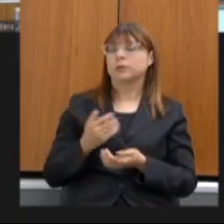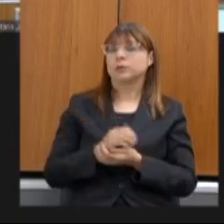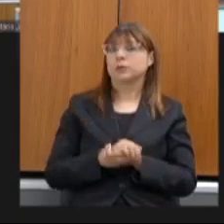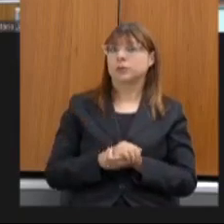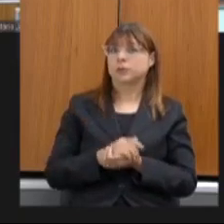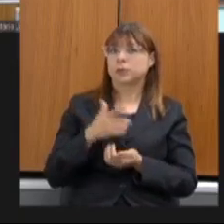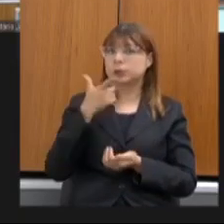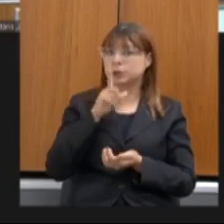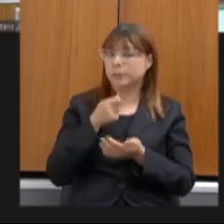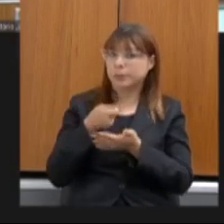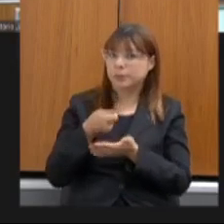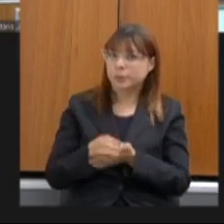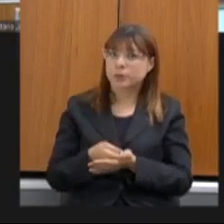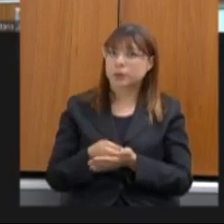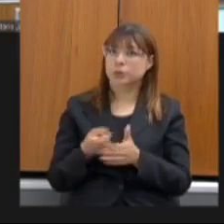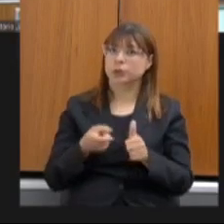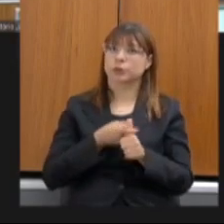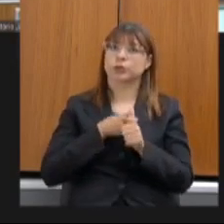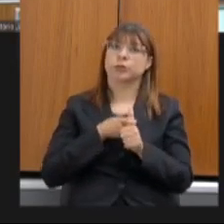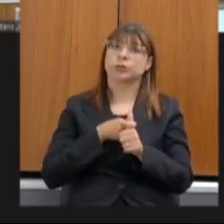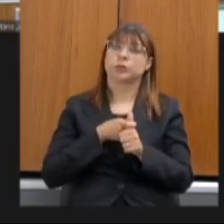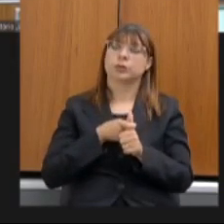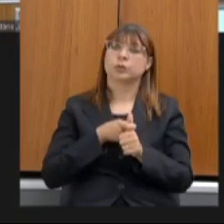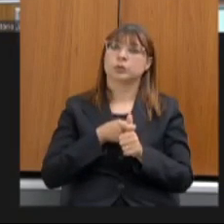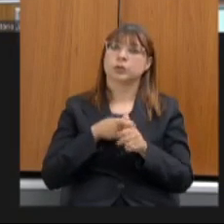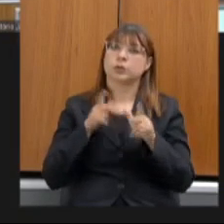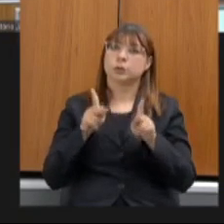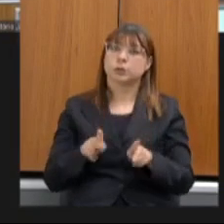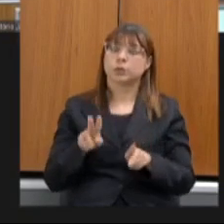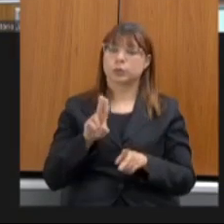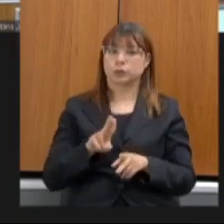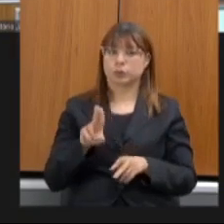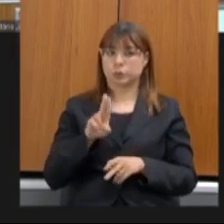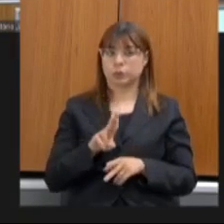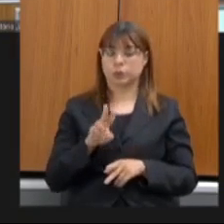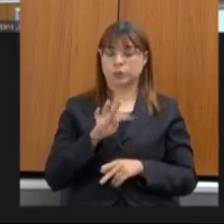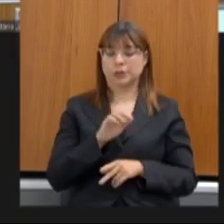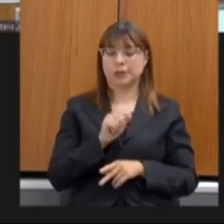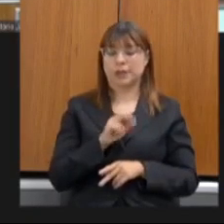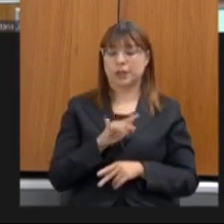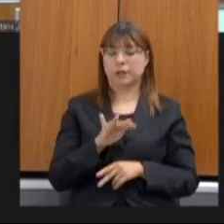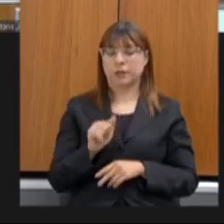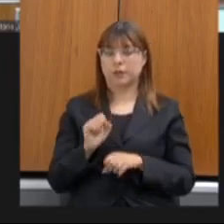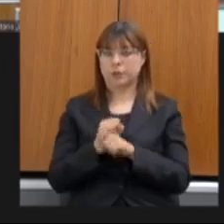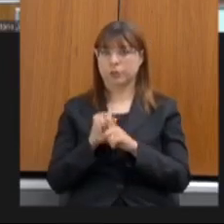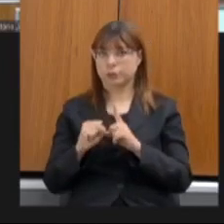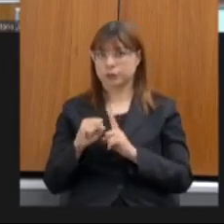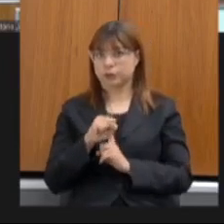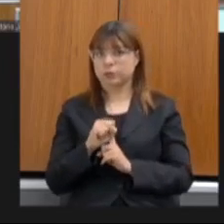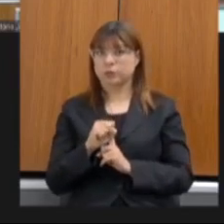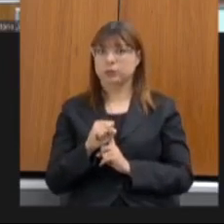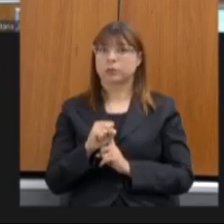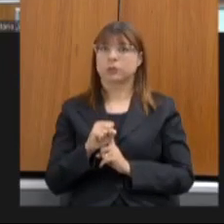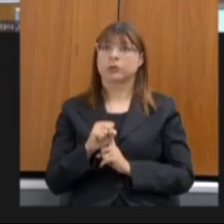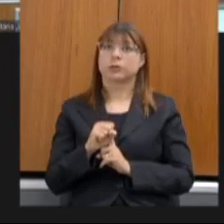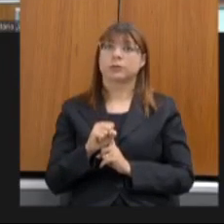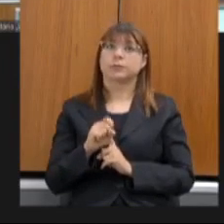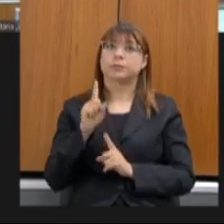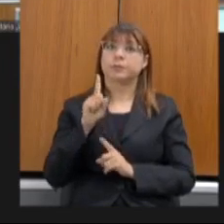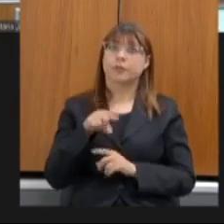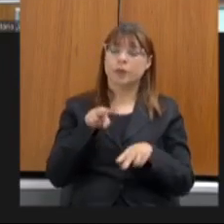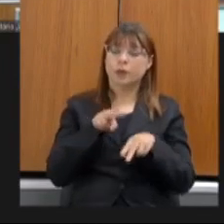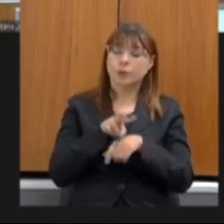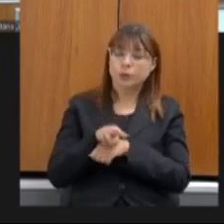super especiais daqueles usuários a tarifa social o projeto que eu vejo de esgoto para o monitoramento corrigir